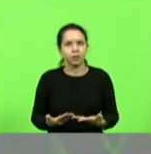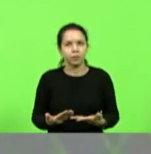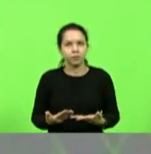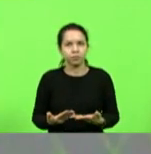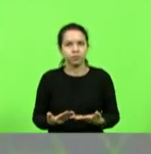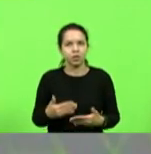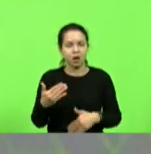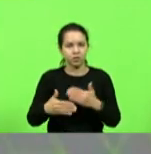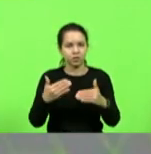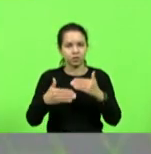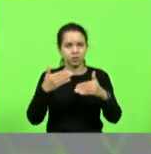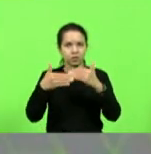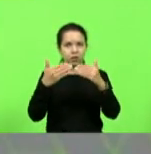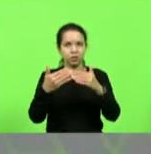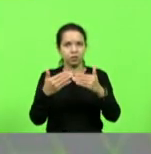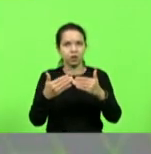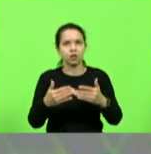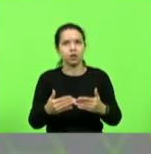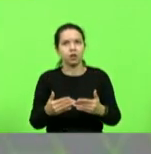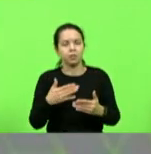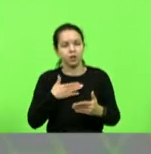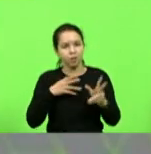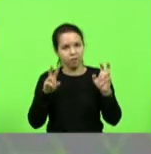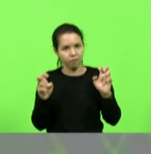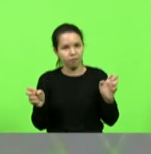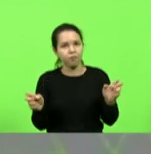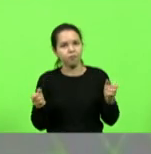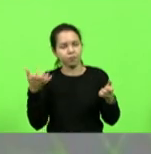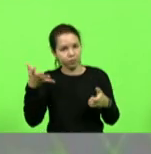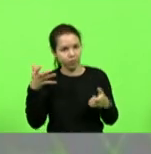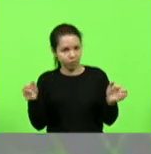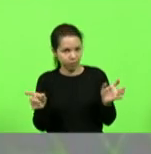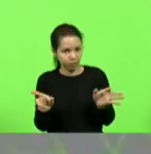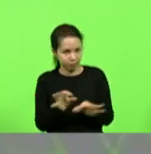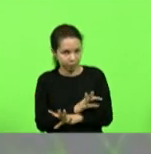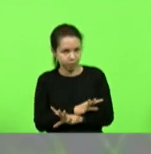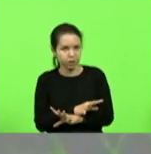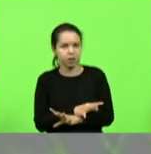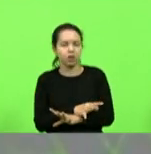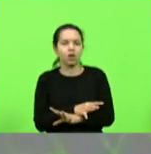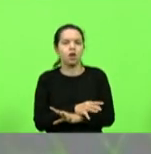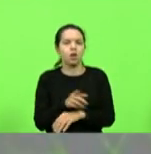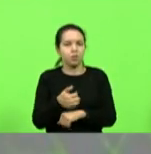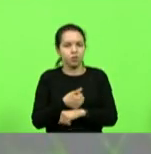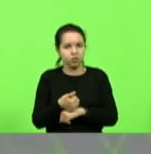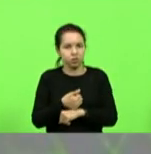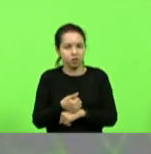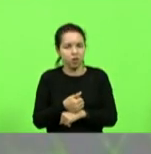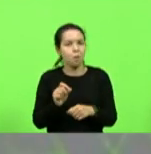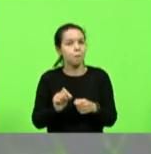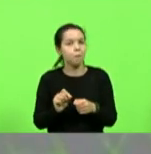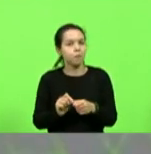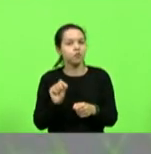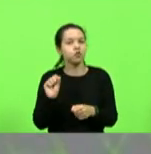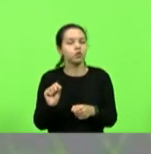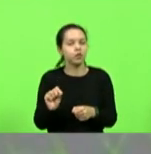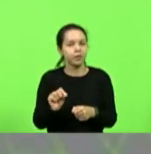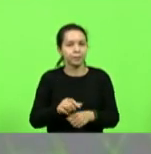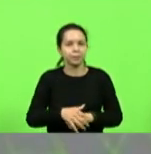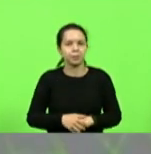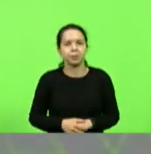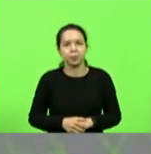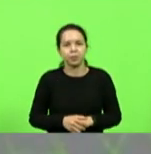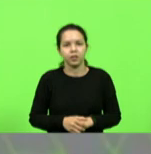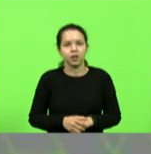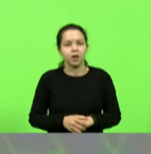avançar um pouquinho, já para fechar a minha fala, né, o que podem fazer esses profissionais? Né? Na minha visão, nós precisamos